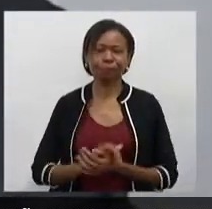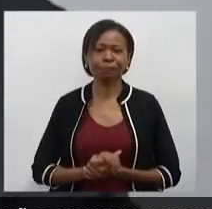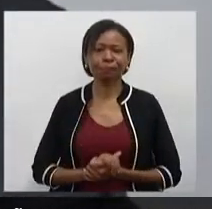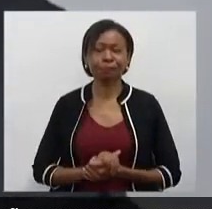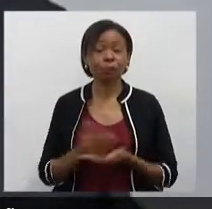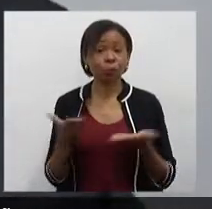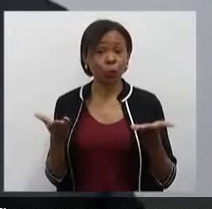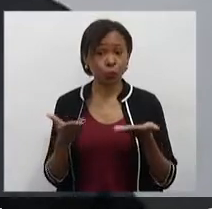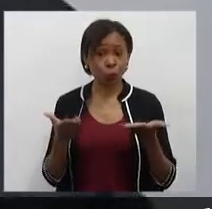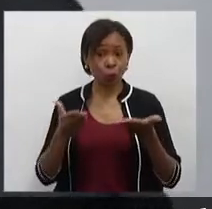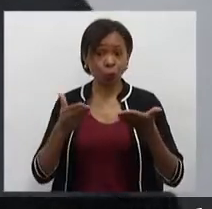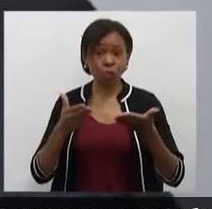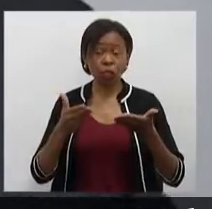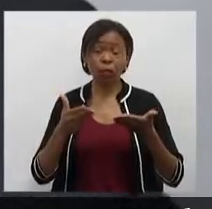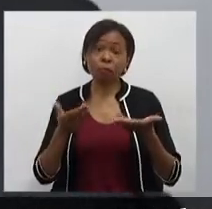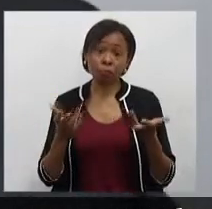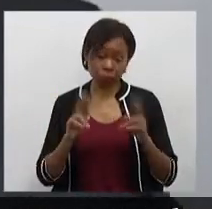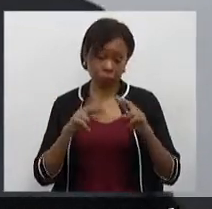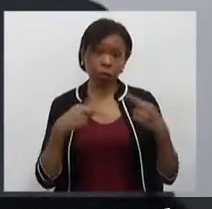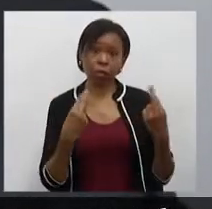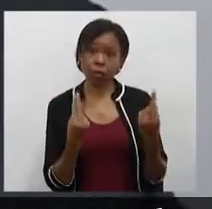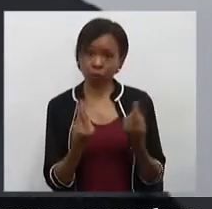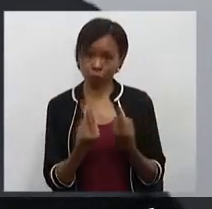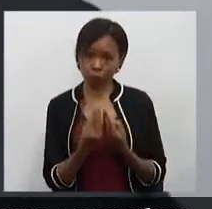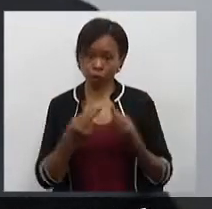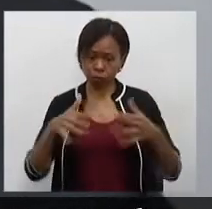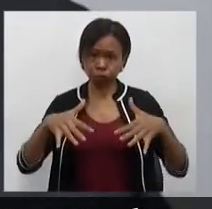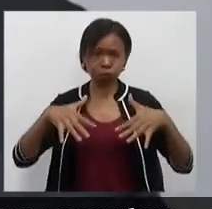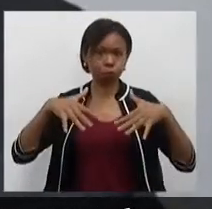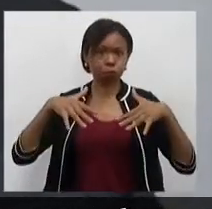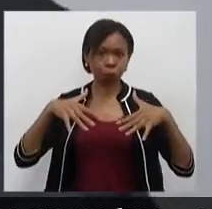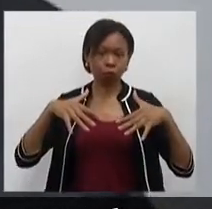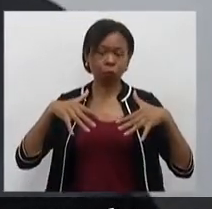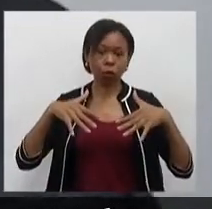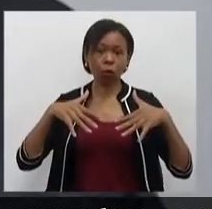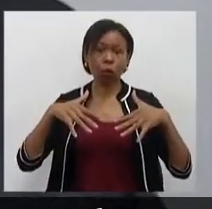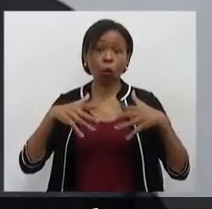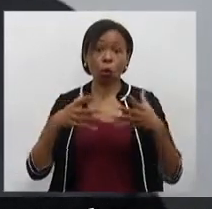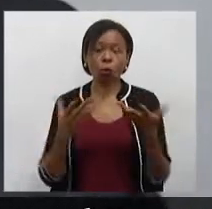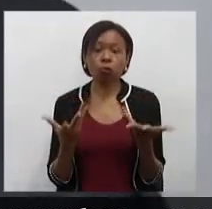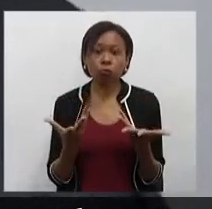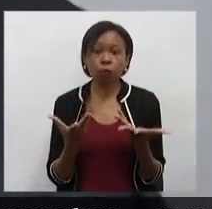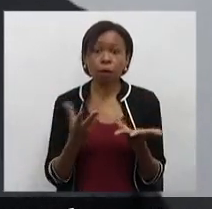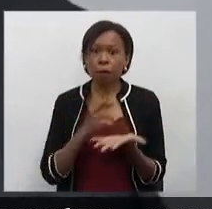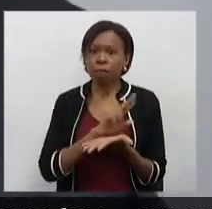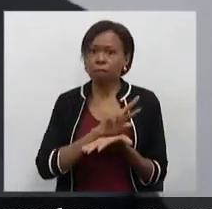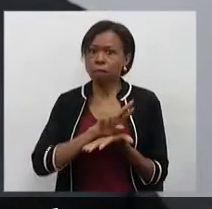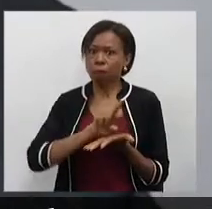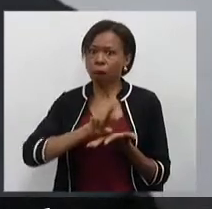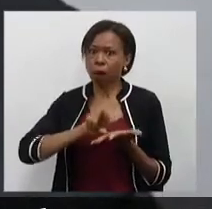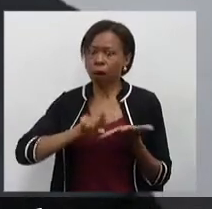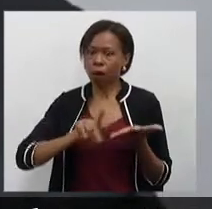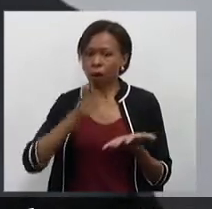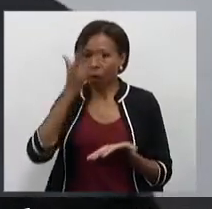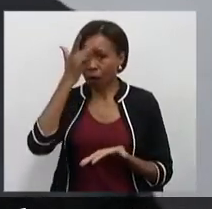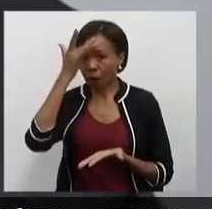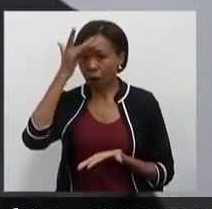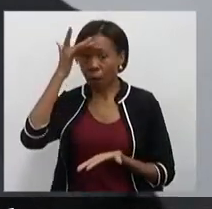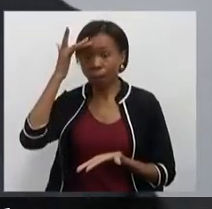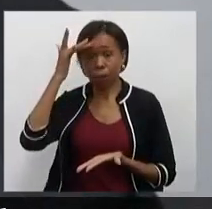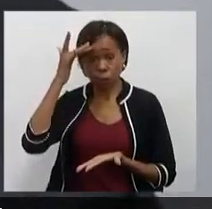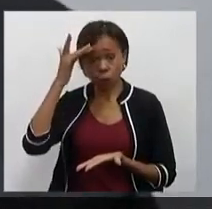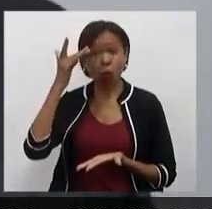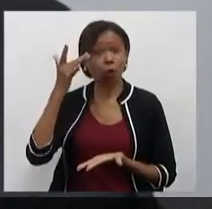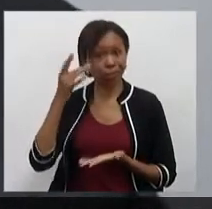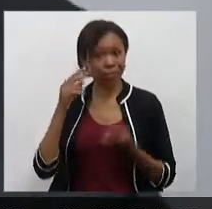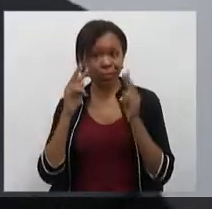audiência pública de hoje, né, com recorde de pessoas, né? Bastante, as telas estão todas cheias aqui, a gente fica